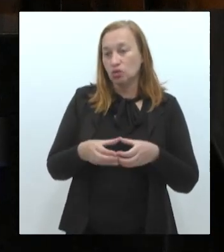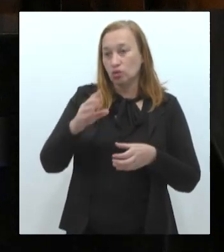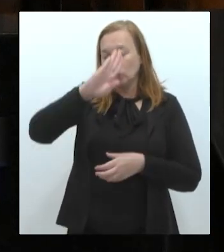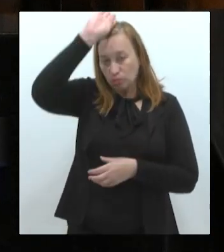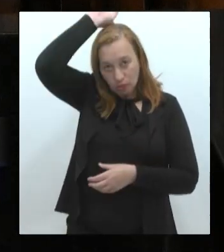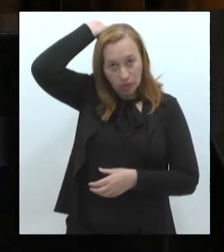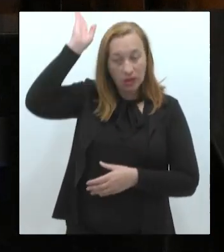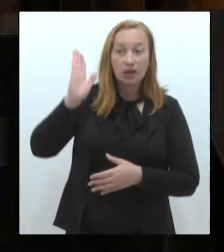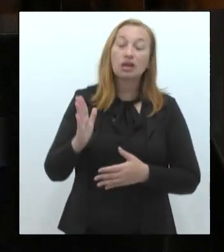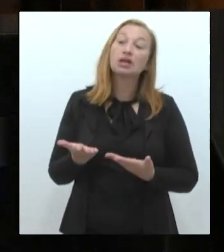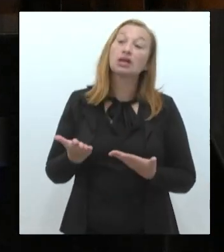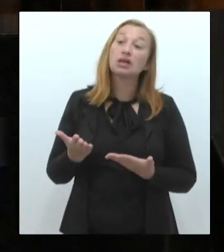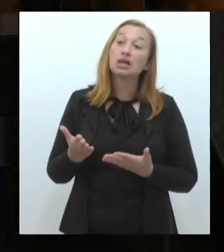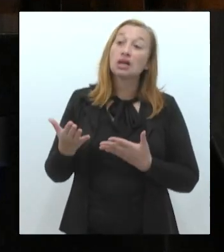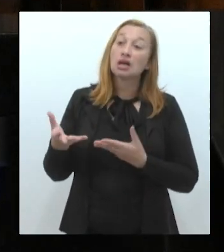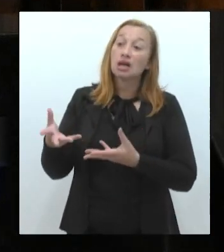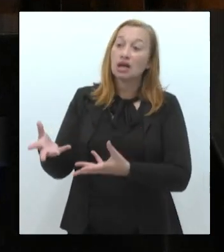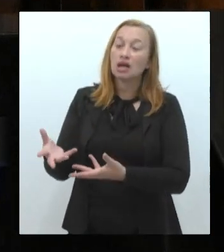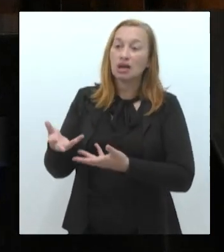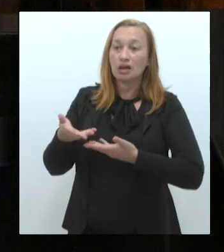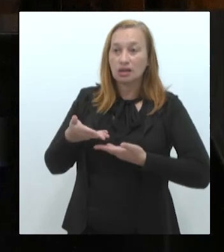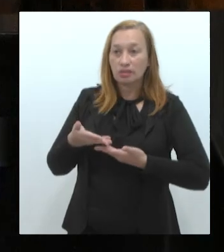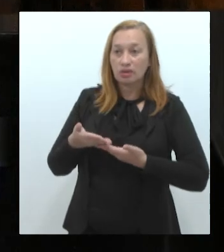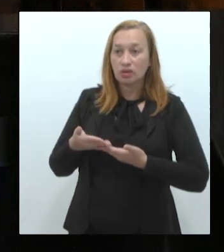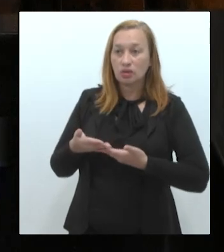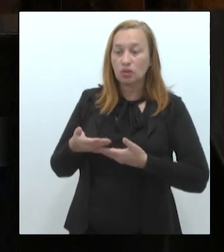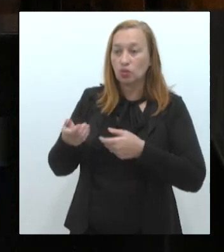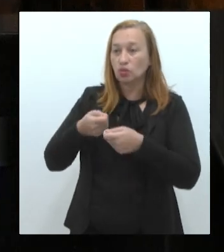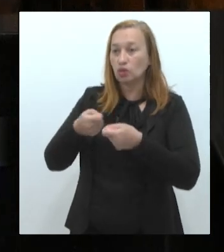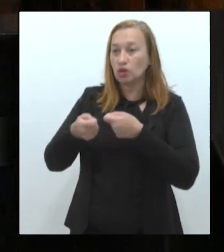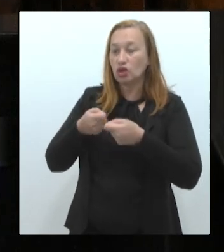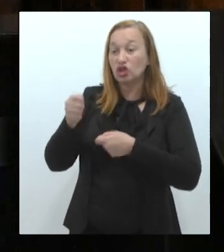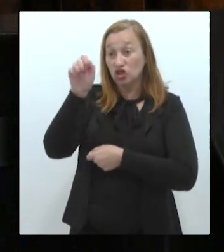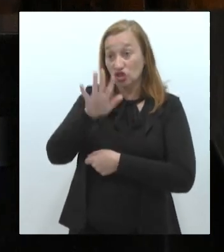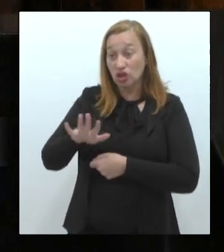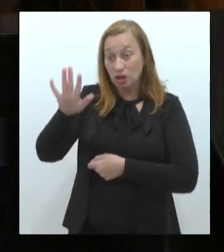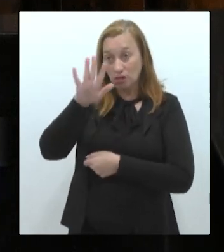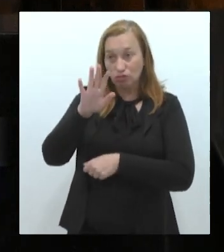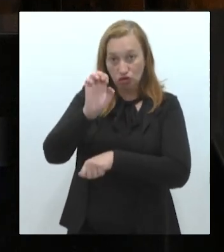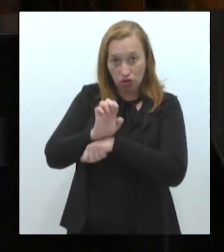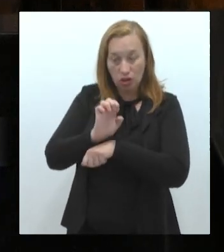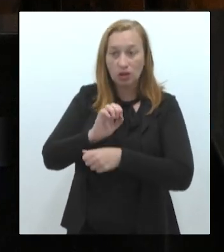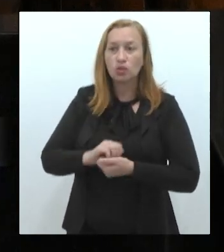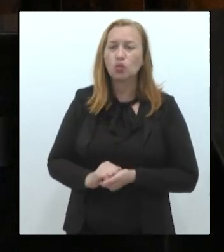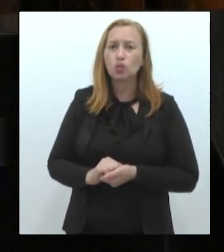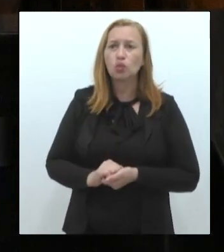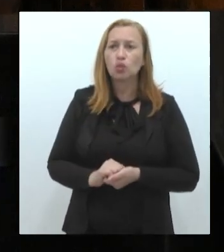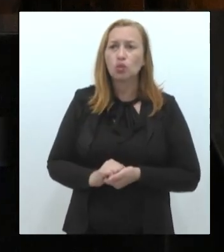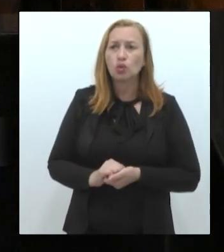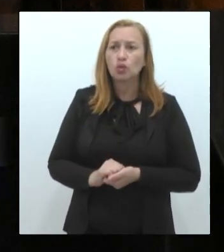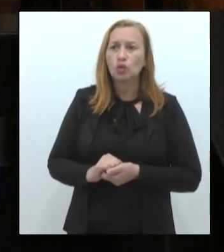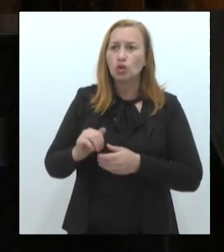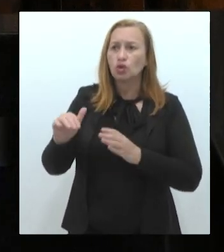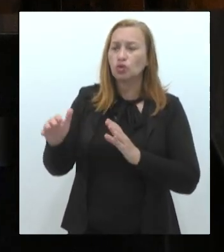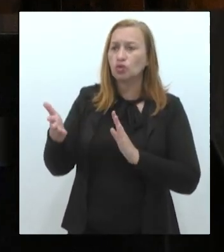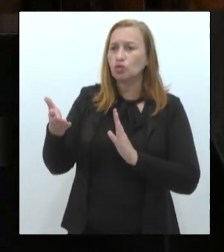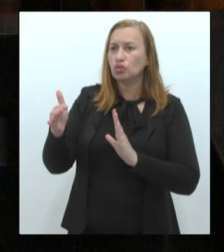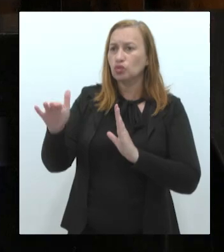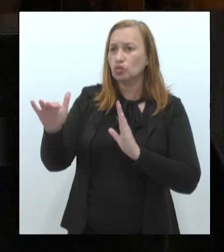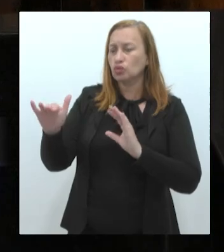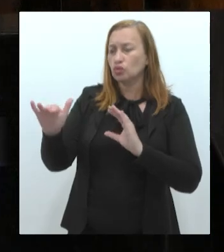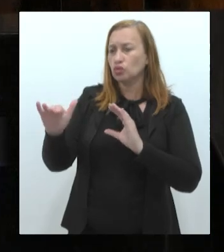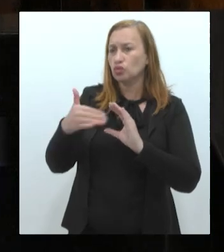da Controladoria Geral do Estado um ofício com uma série de